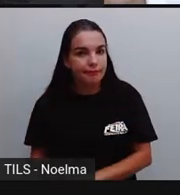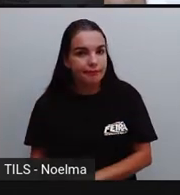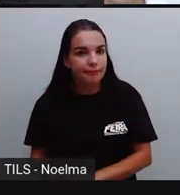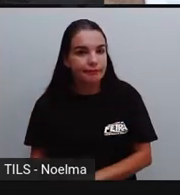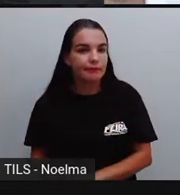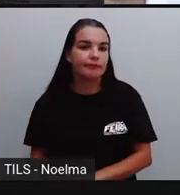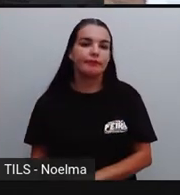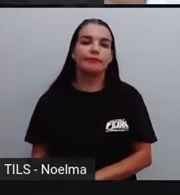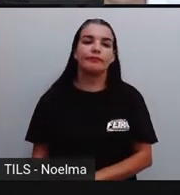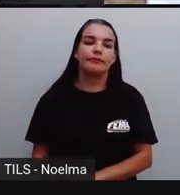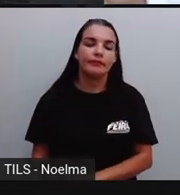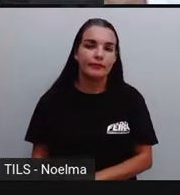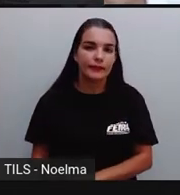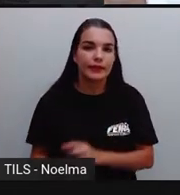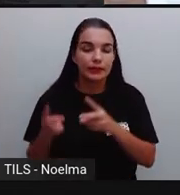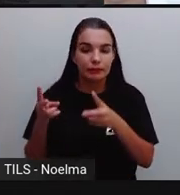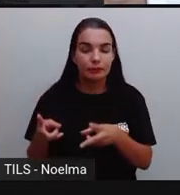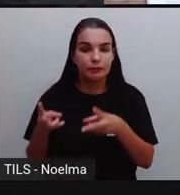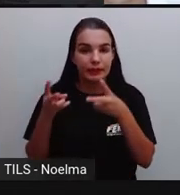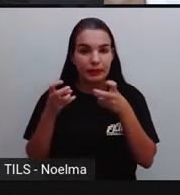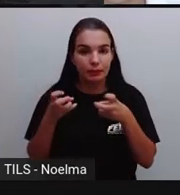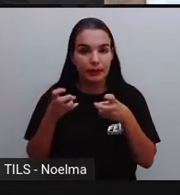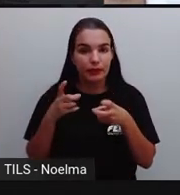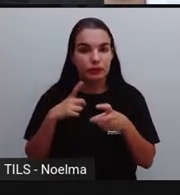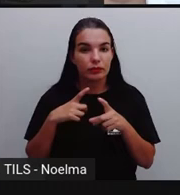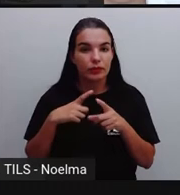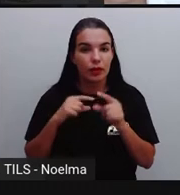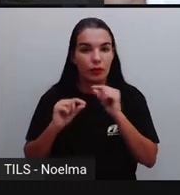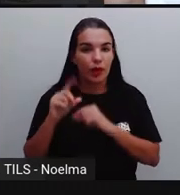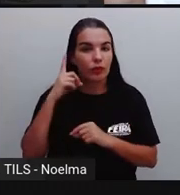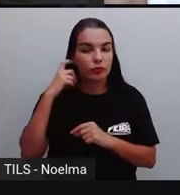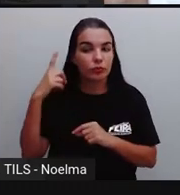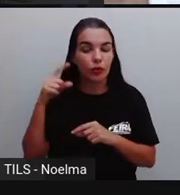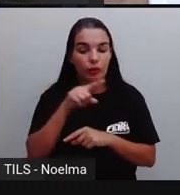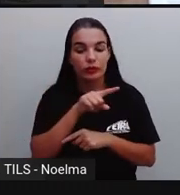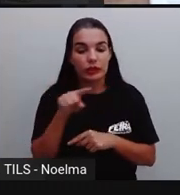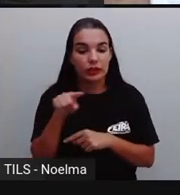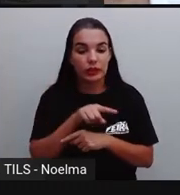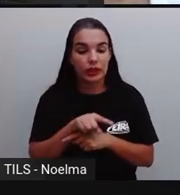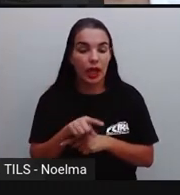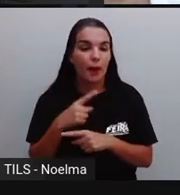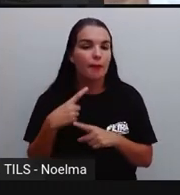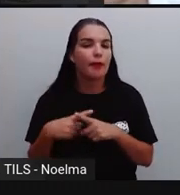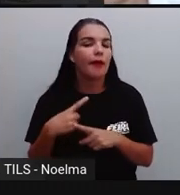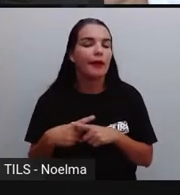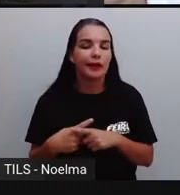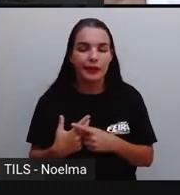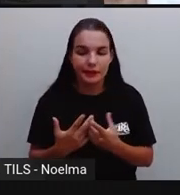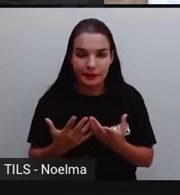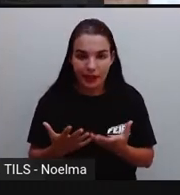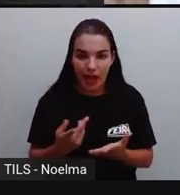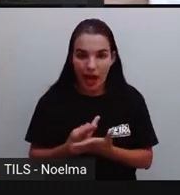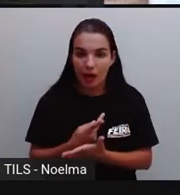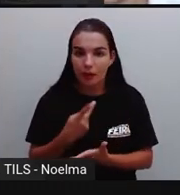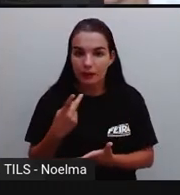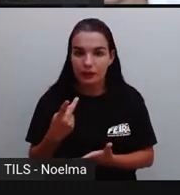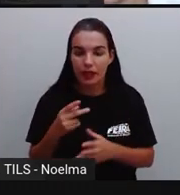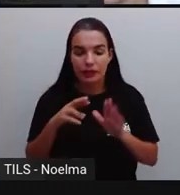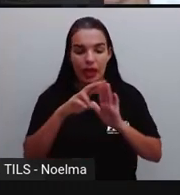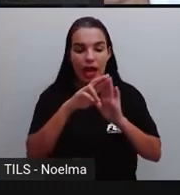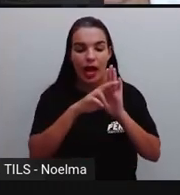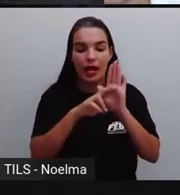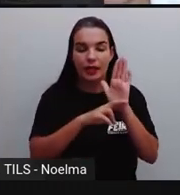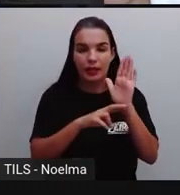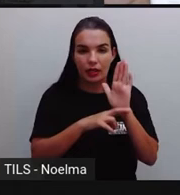casa. Então, observaram que tem aí o som de Z. Aí você pode me perguntar, o pró, por que que lá na